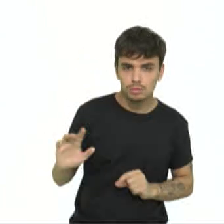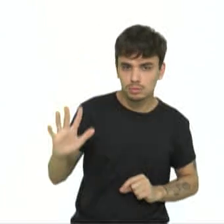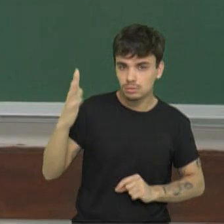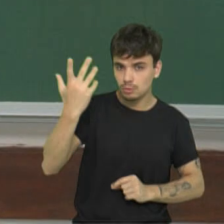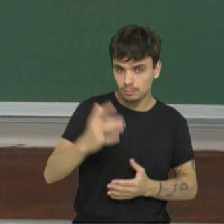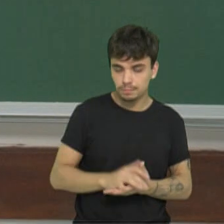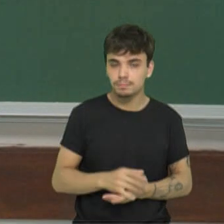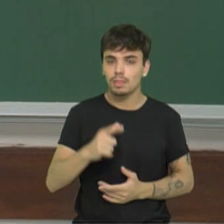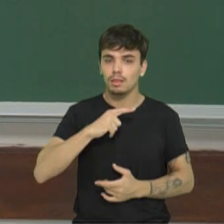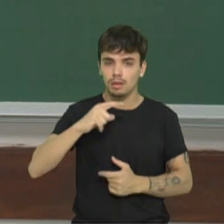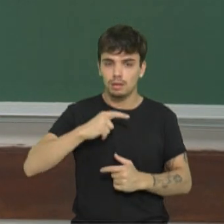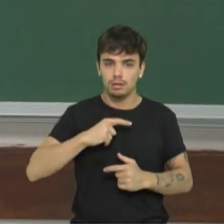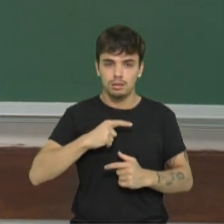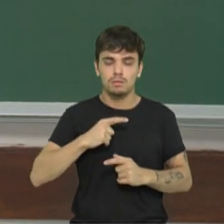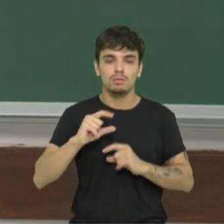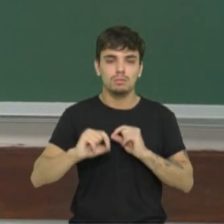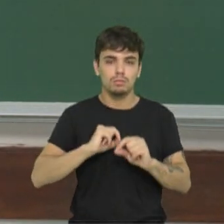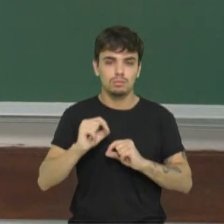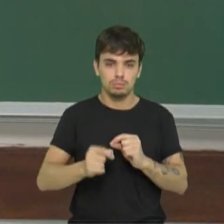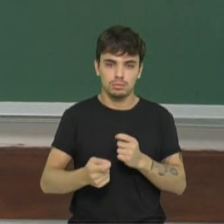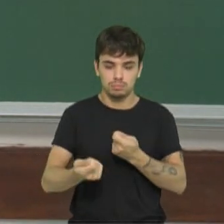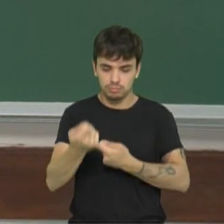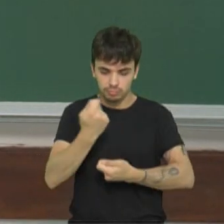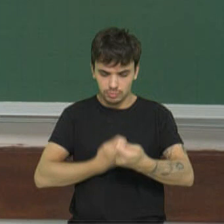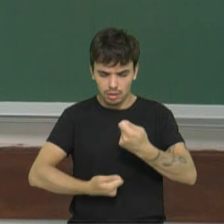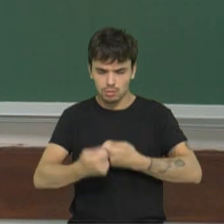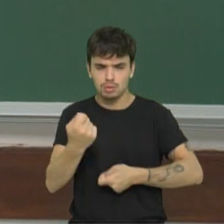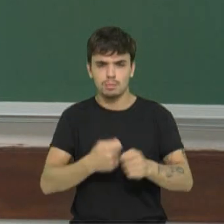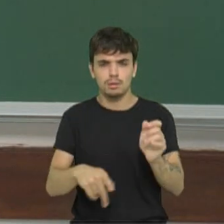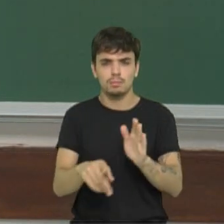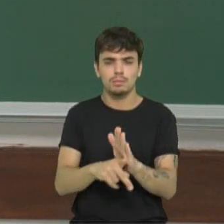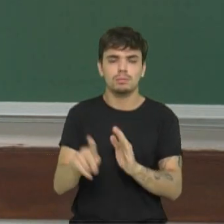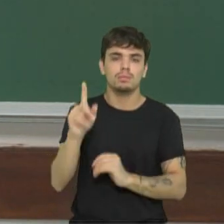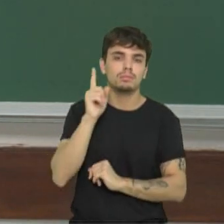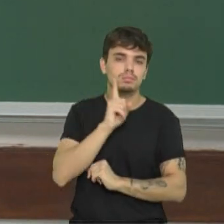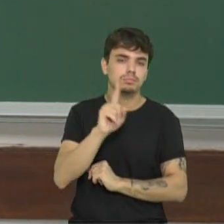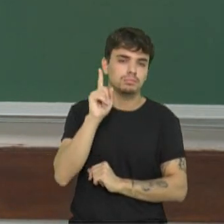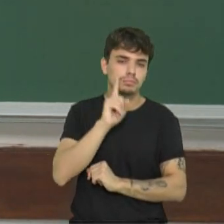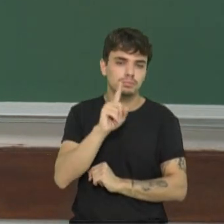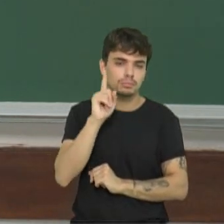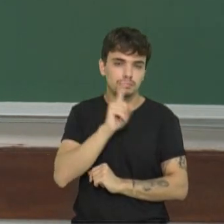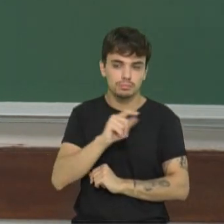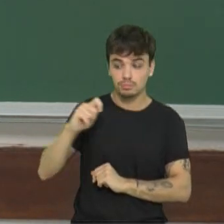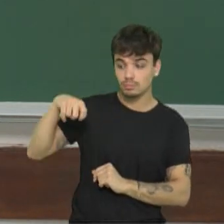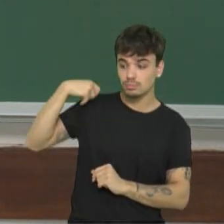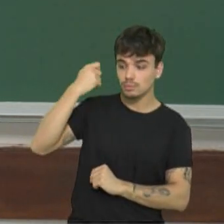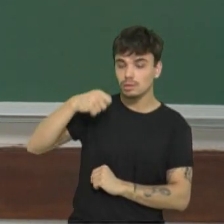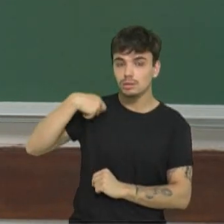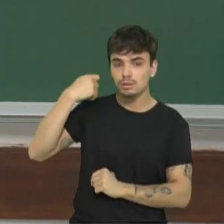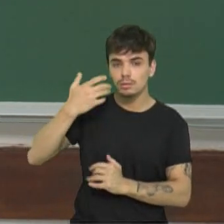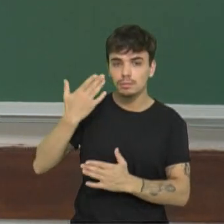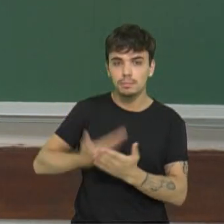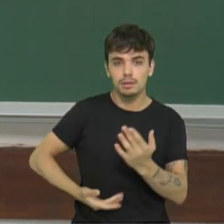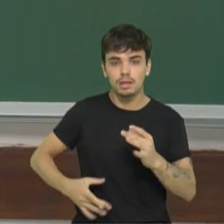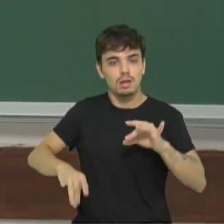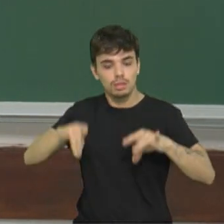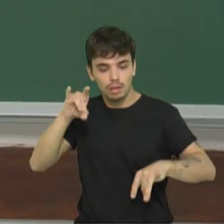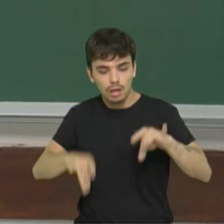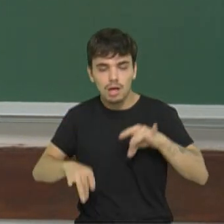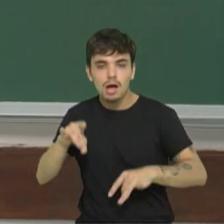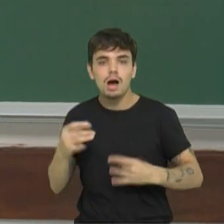30? Aquela grave recessão econômica nos Estados Unidos, né? Os artistas perderam os teatros,